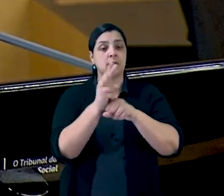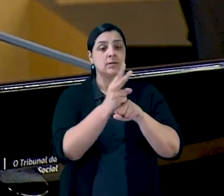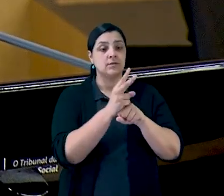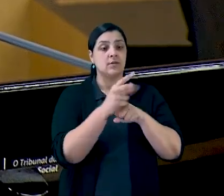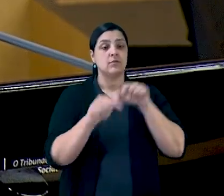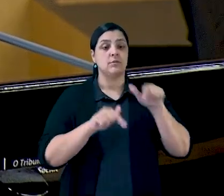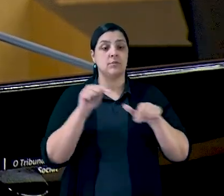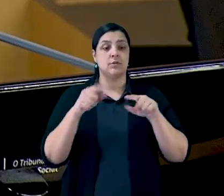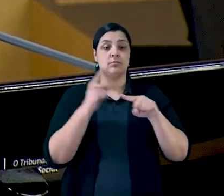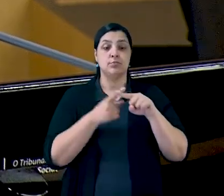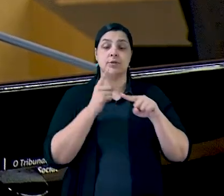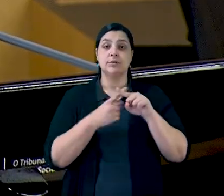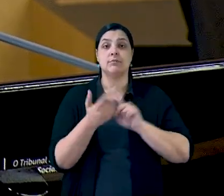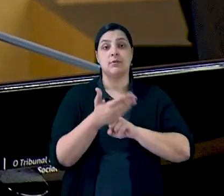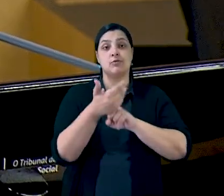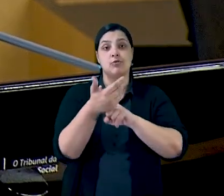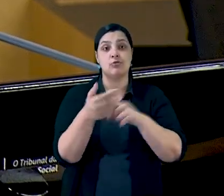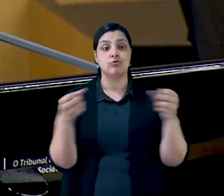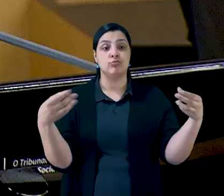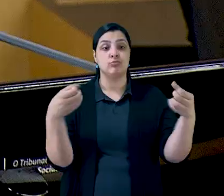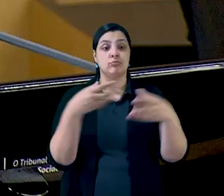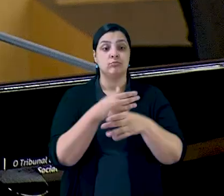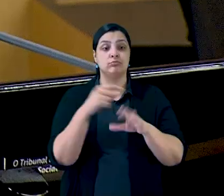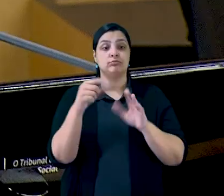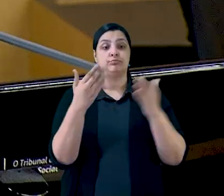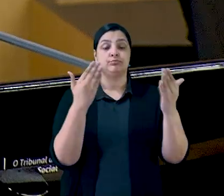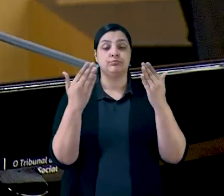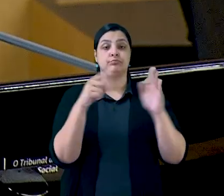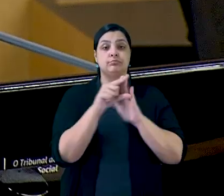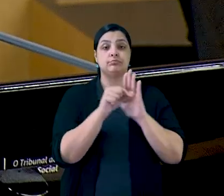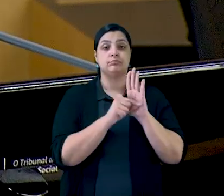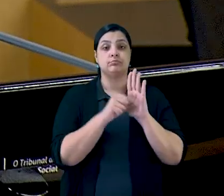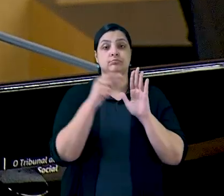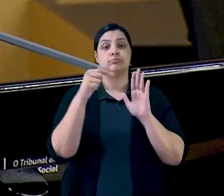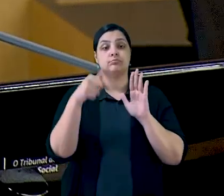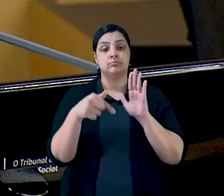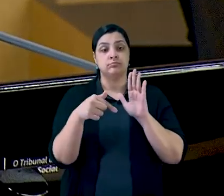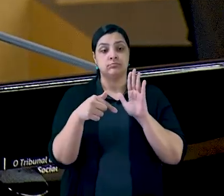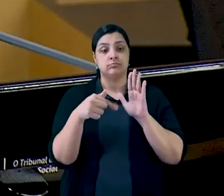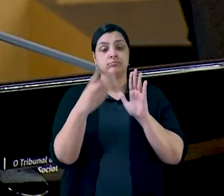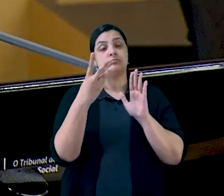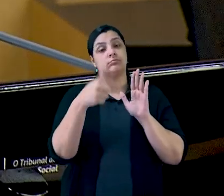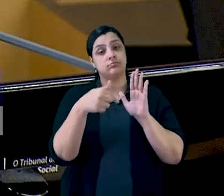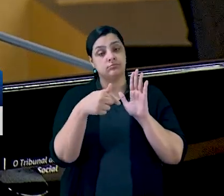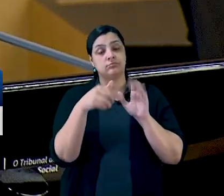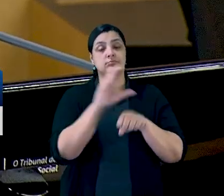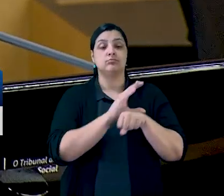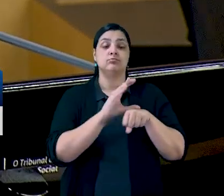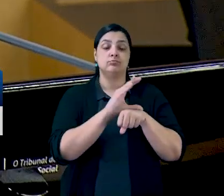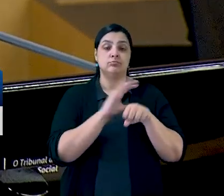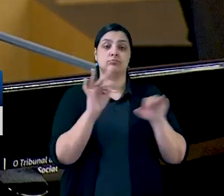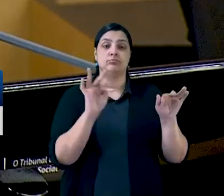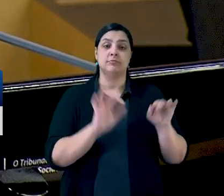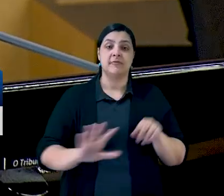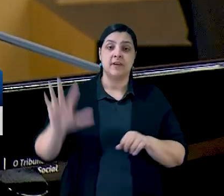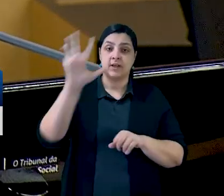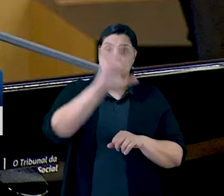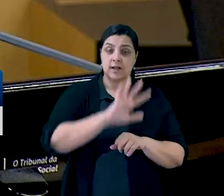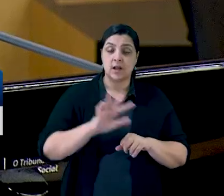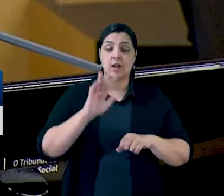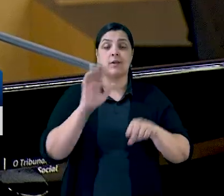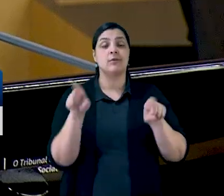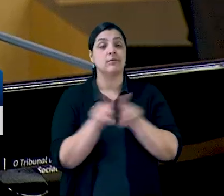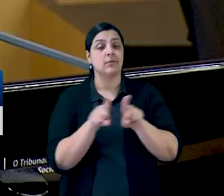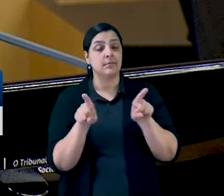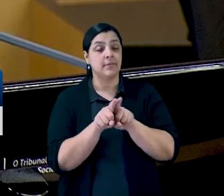ao trabalhador frente à automação, inclusive com amparo no artigo 7º, 36, 37 da Constituição Federal e